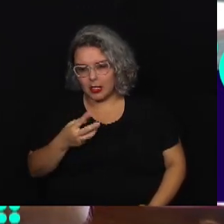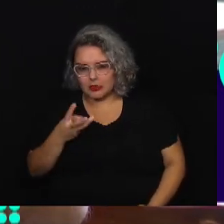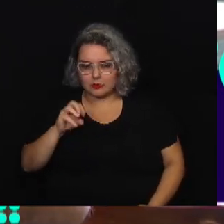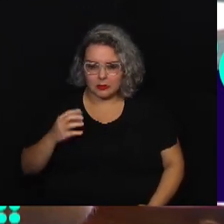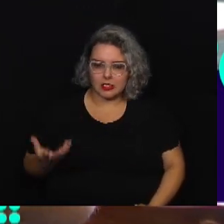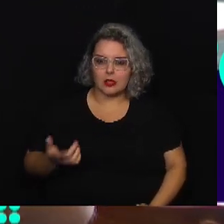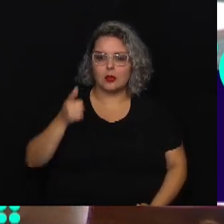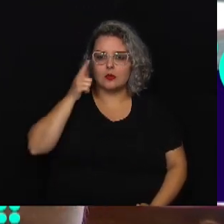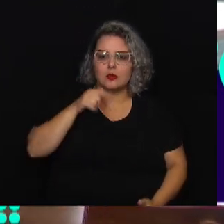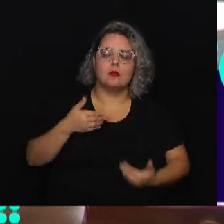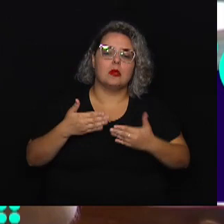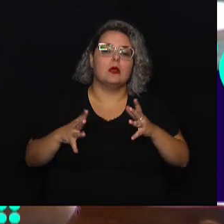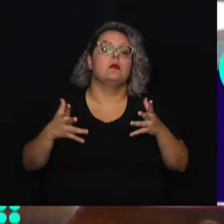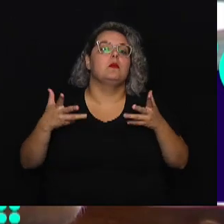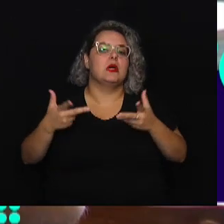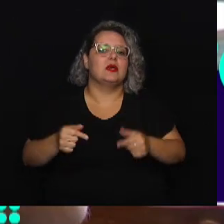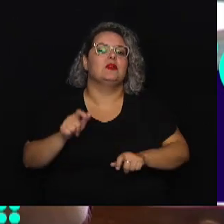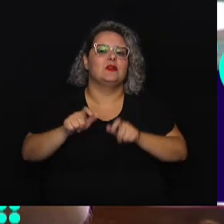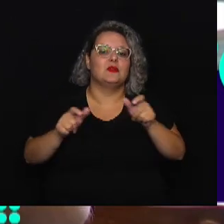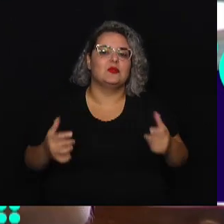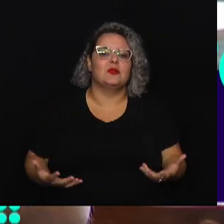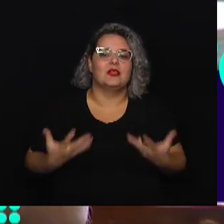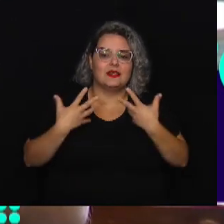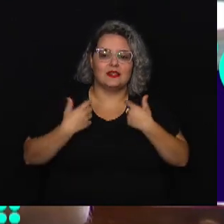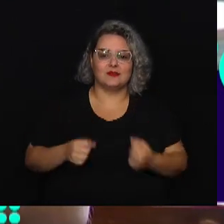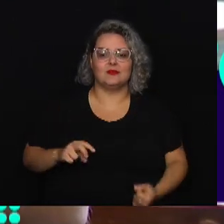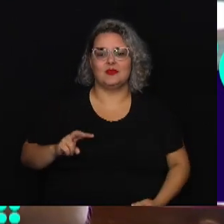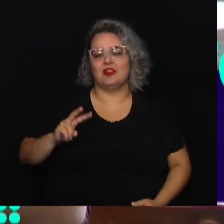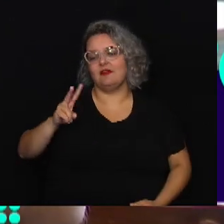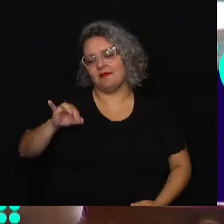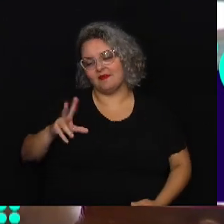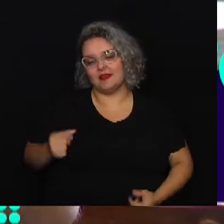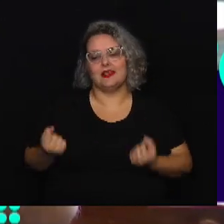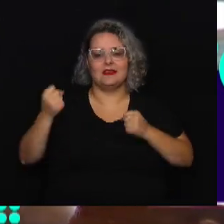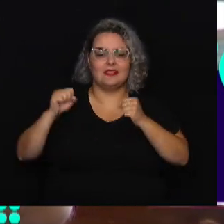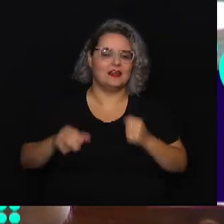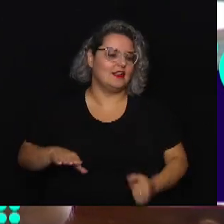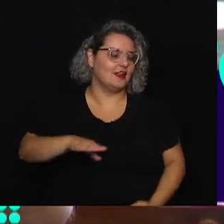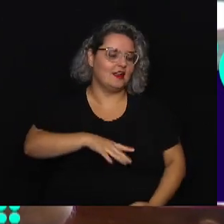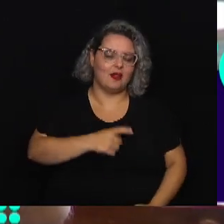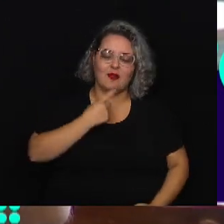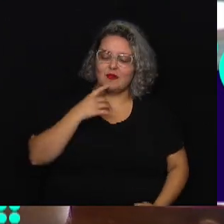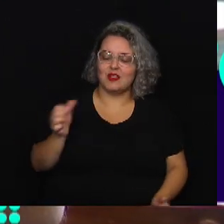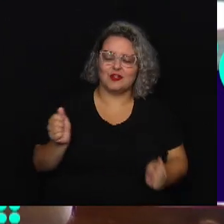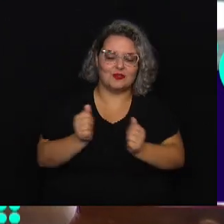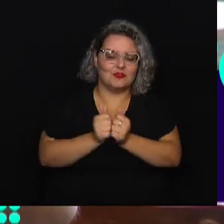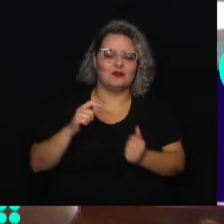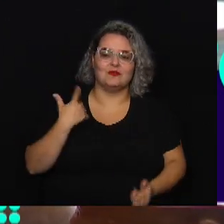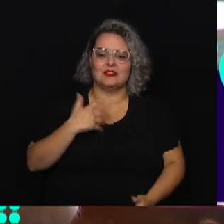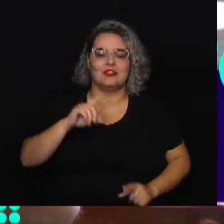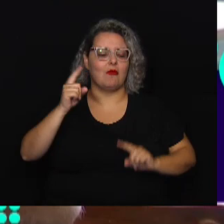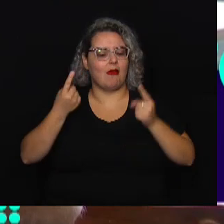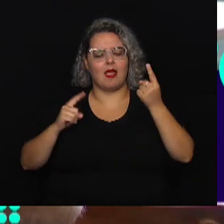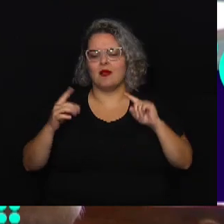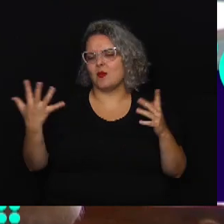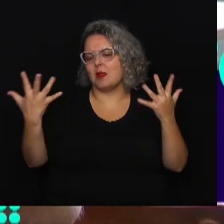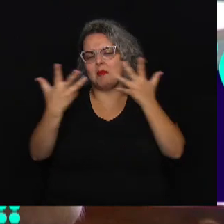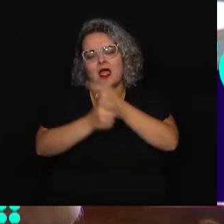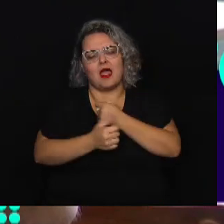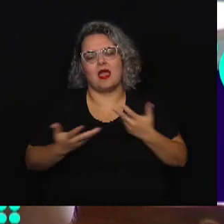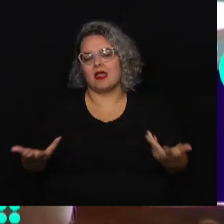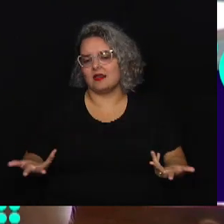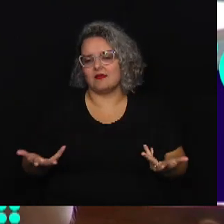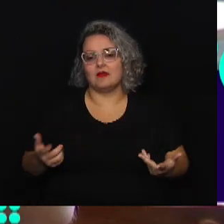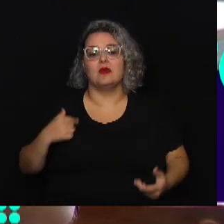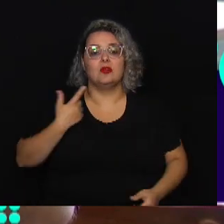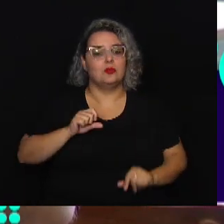essa abertura para toda a galera recebendo a Vila Industrial, Campinas em peso com a gente. Eu tenho certeza que vai ser um carnaval lindíssimo. A gente tem se